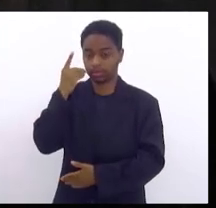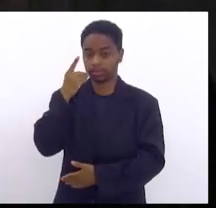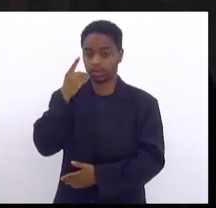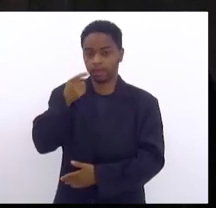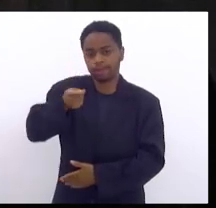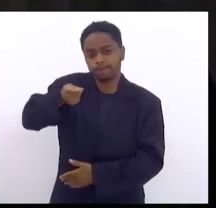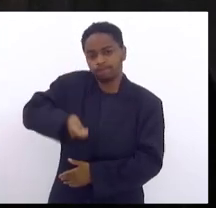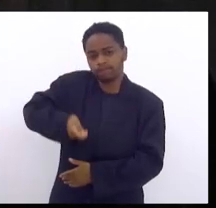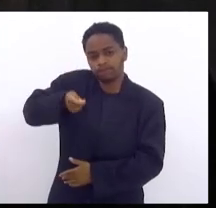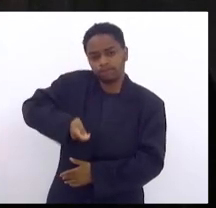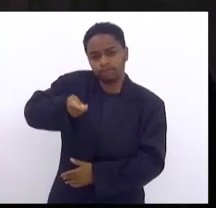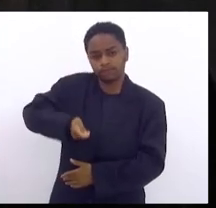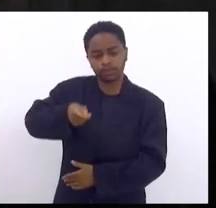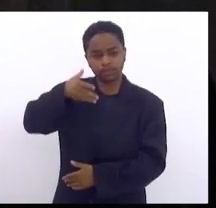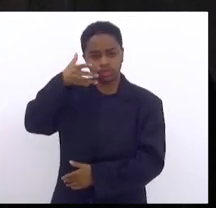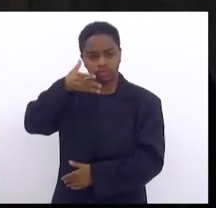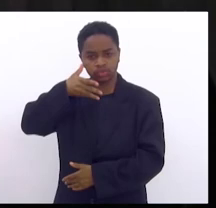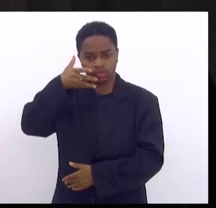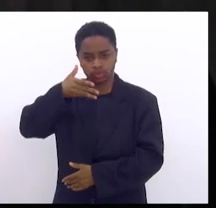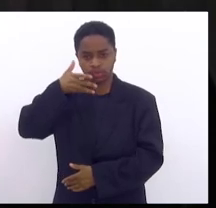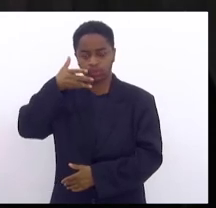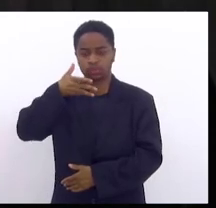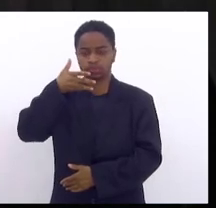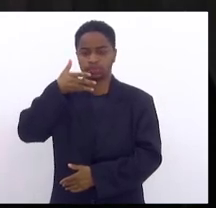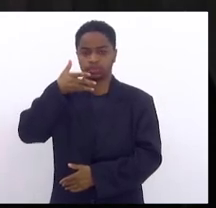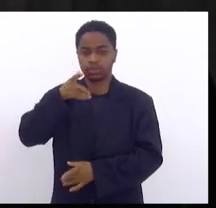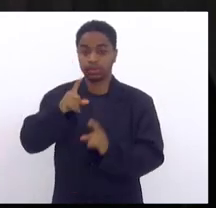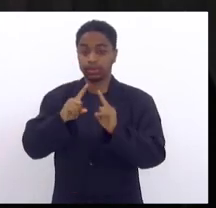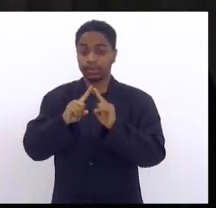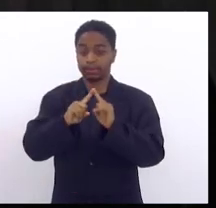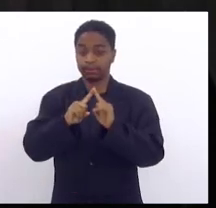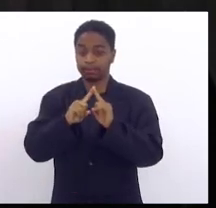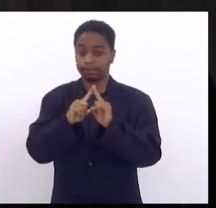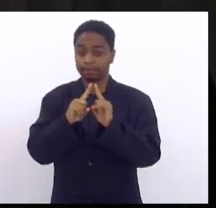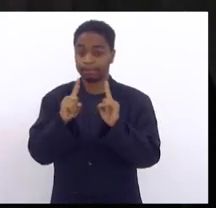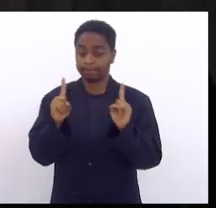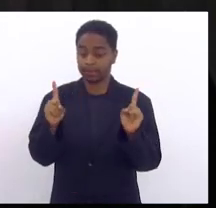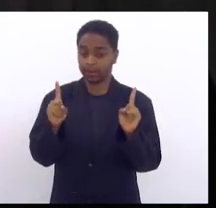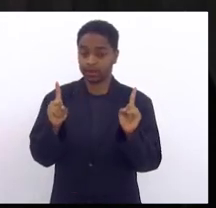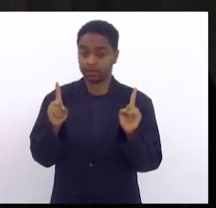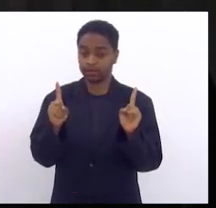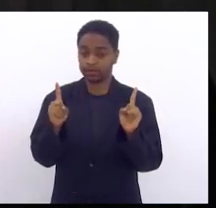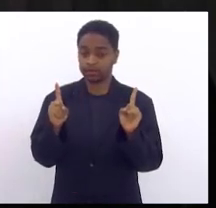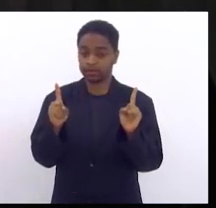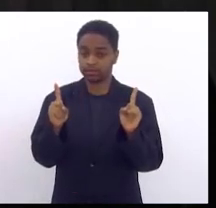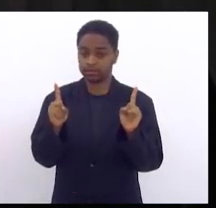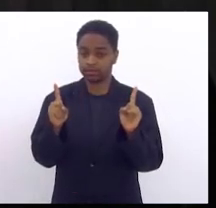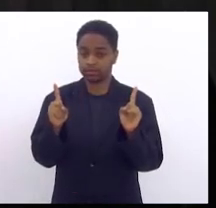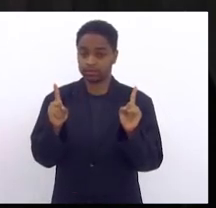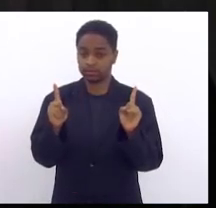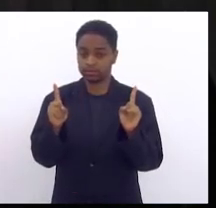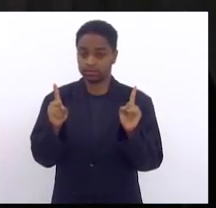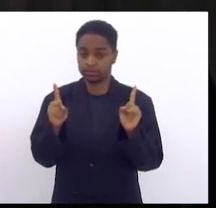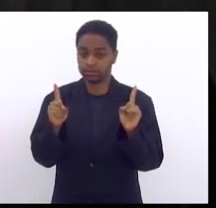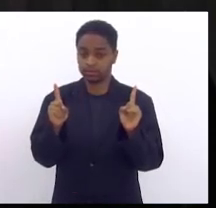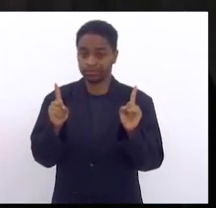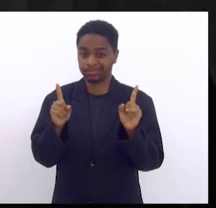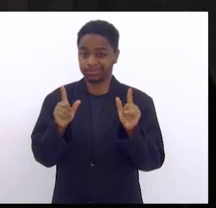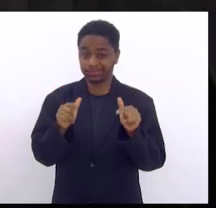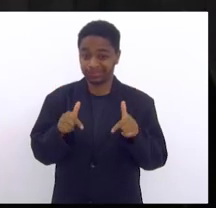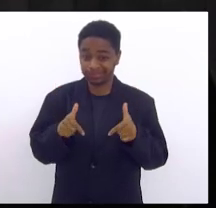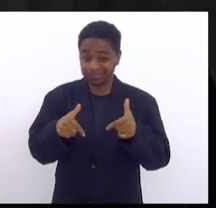radicalizam seus discursos, mas não fazem o dever de